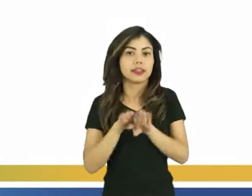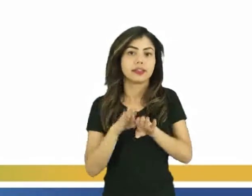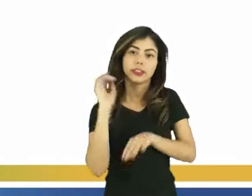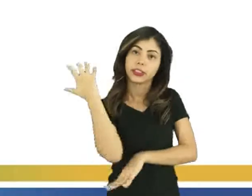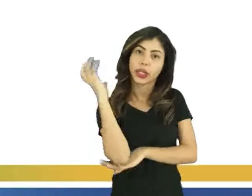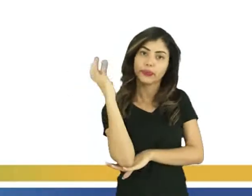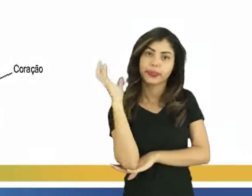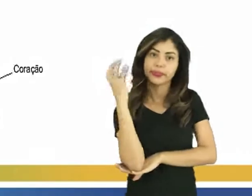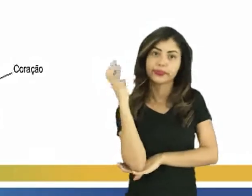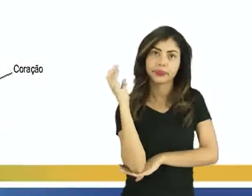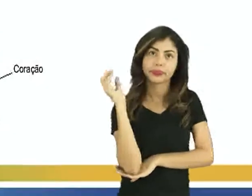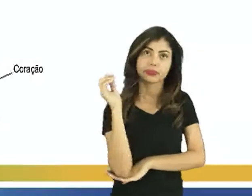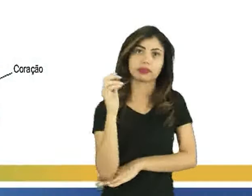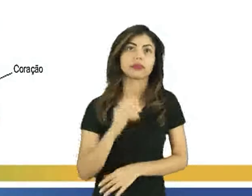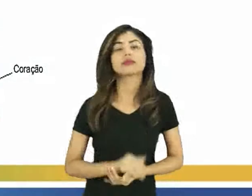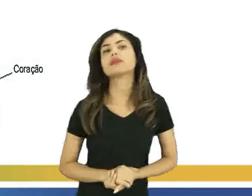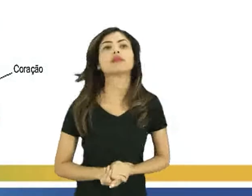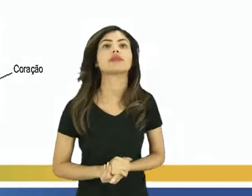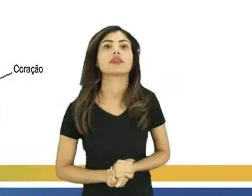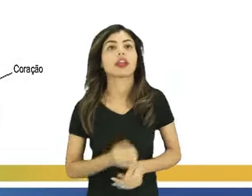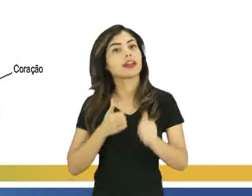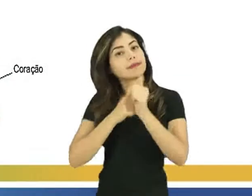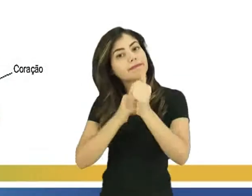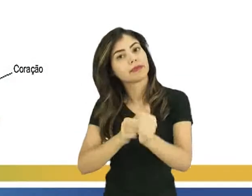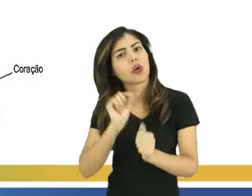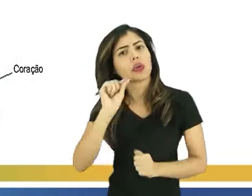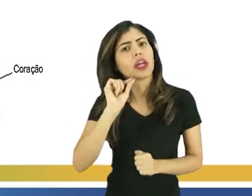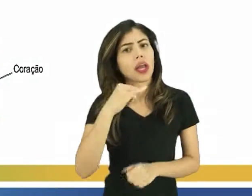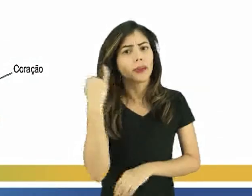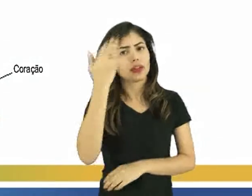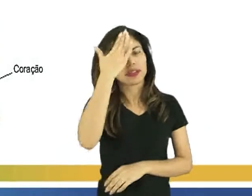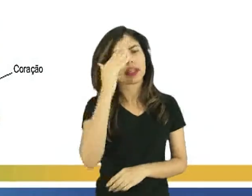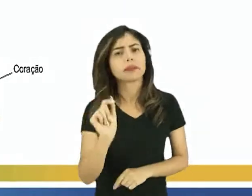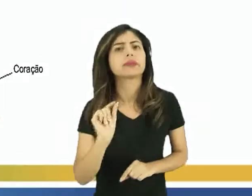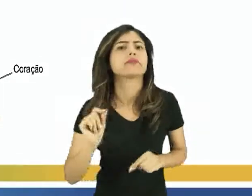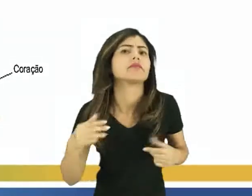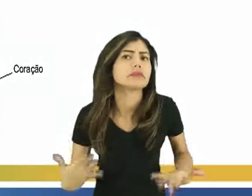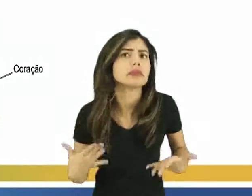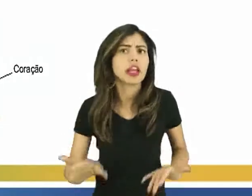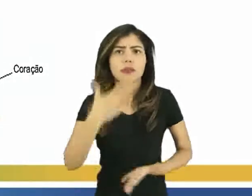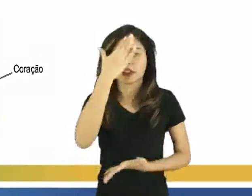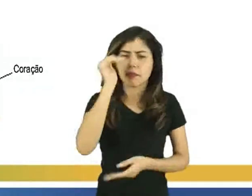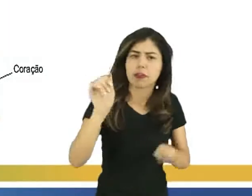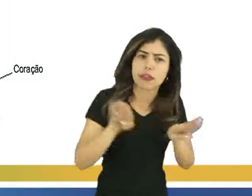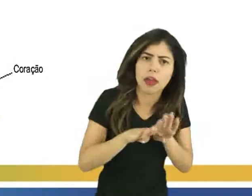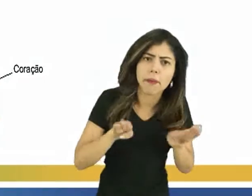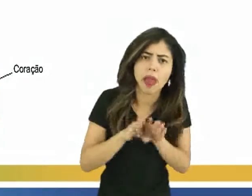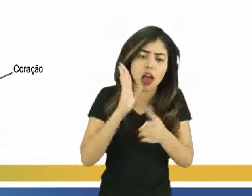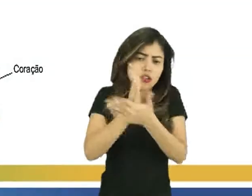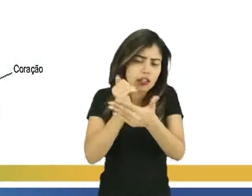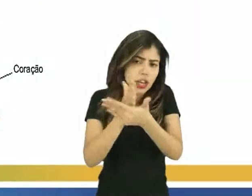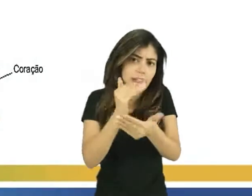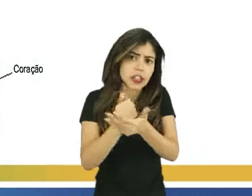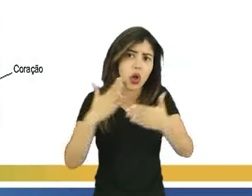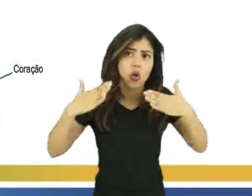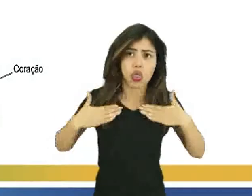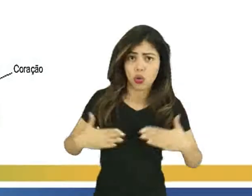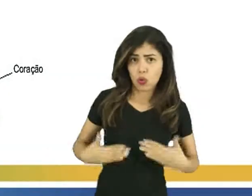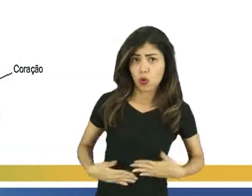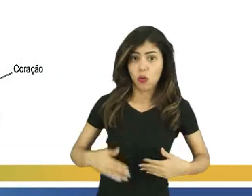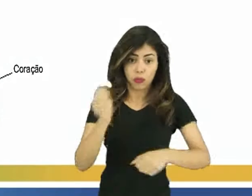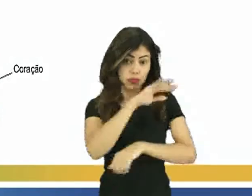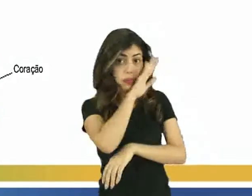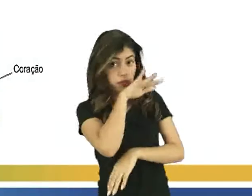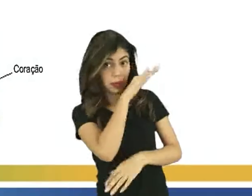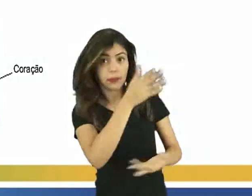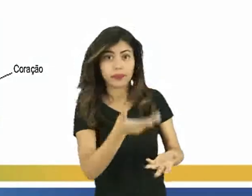árvores. E seguindo, o que é importante eu saber? Vamos saber também sobre a divisão do corpo desses